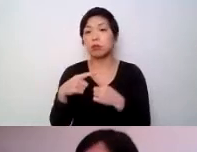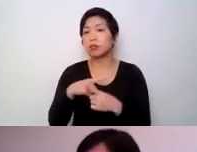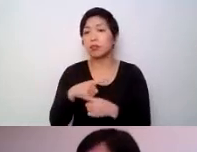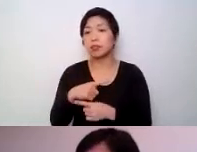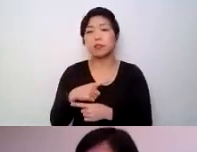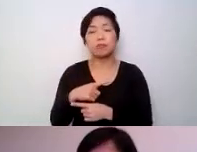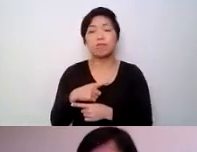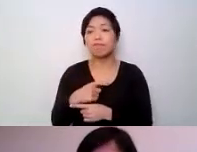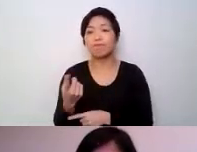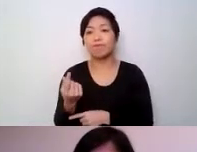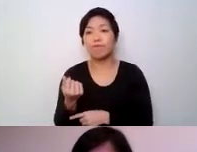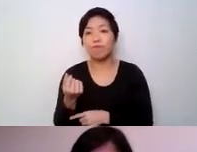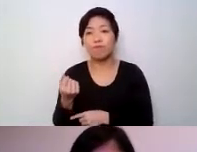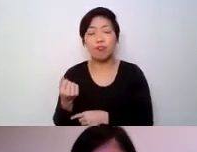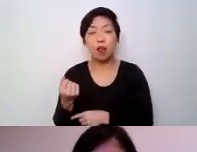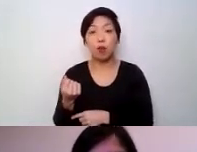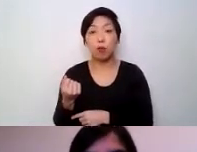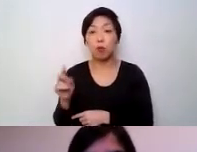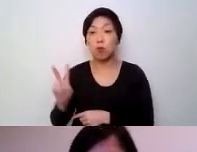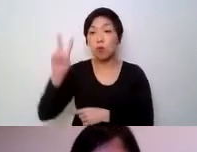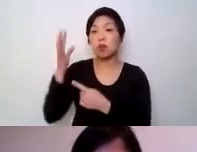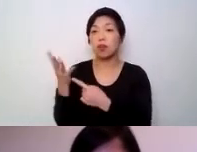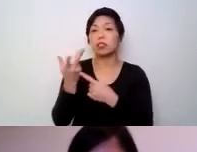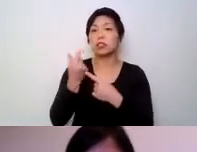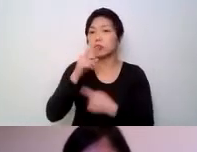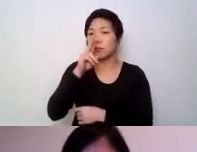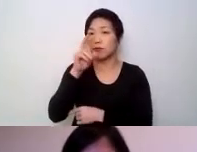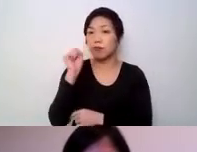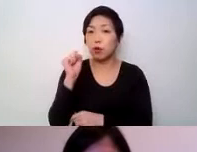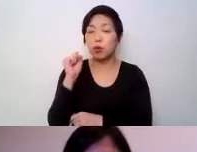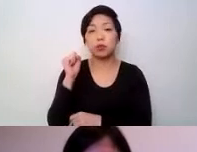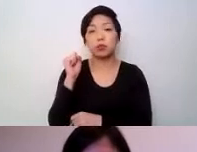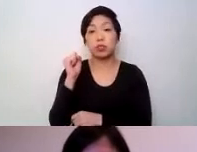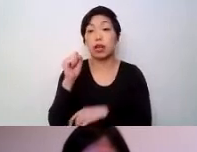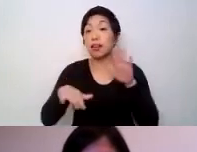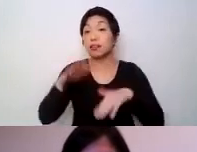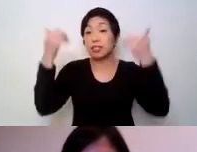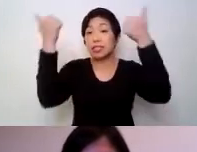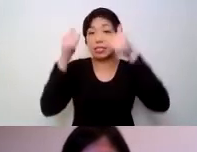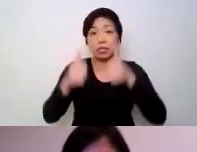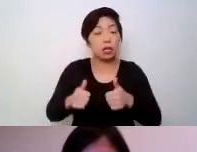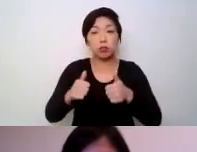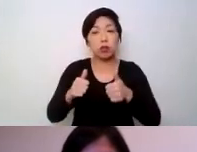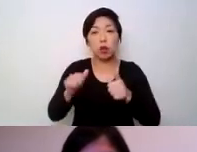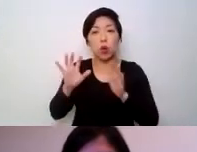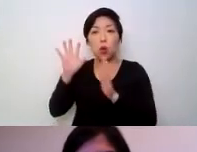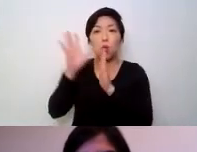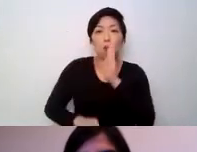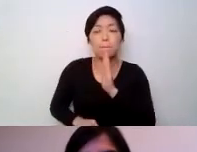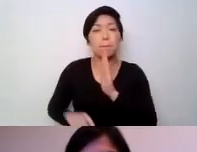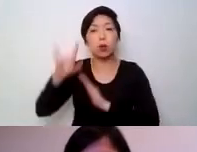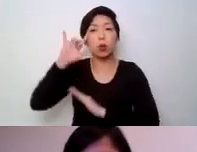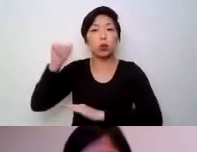artística enorme onde assim estátuas inteiras são roubadas do dia para a noite passa-se isso por